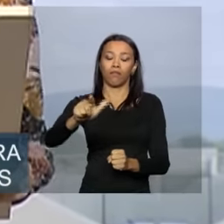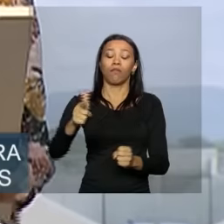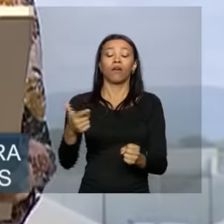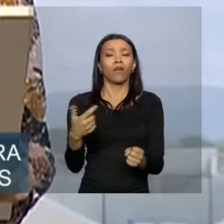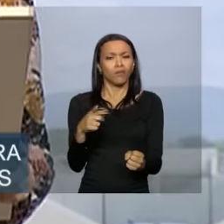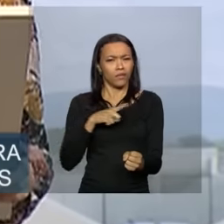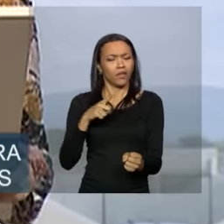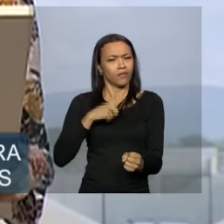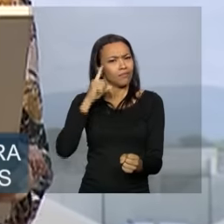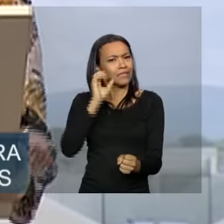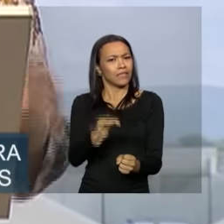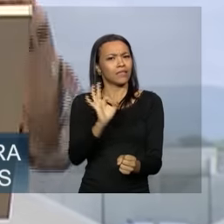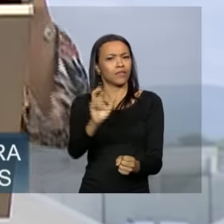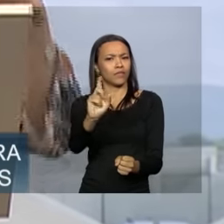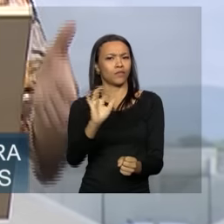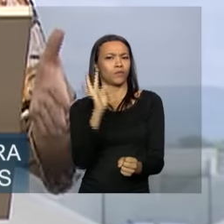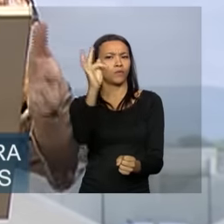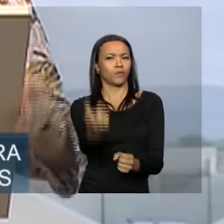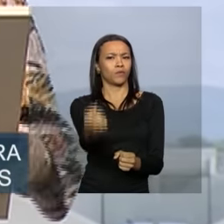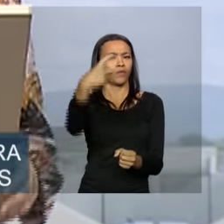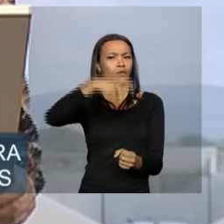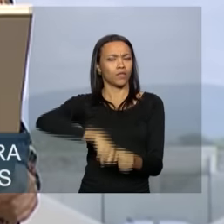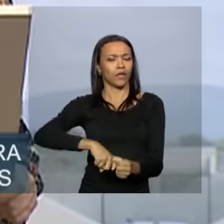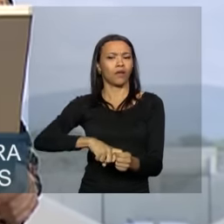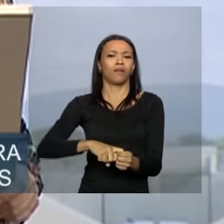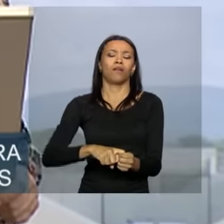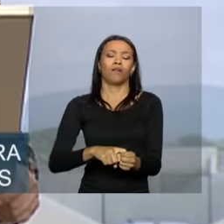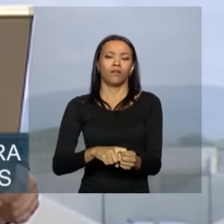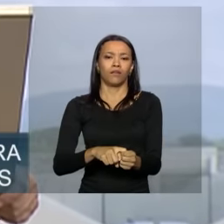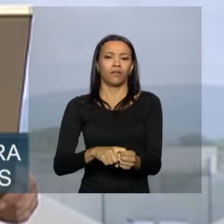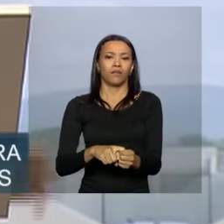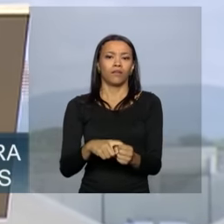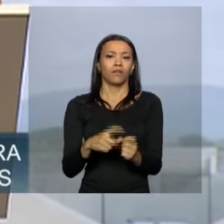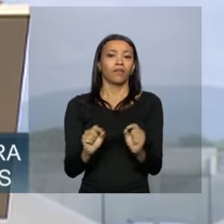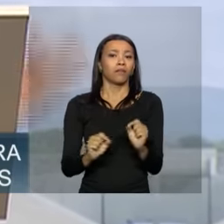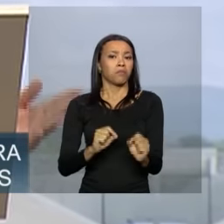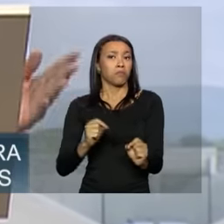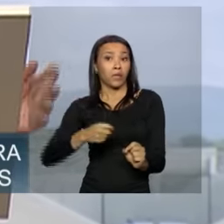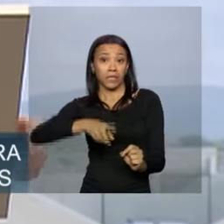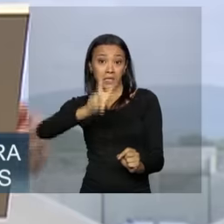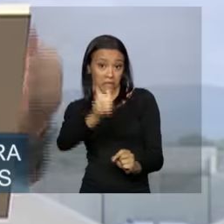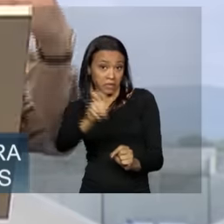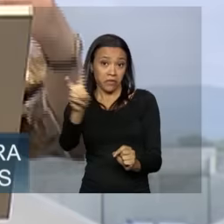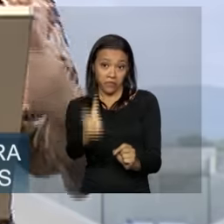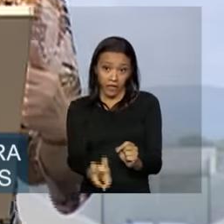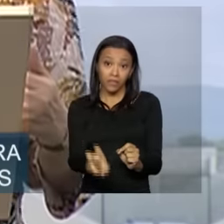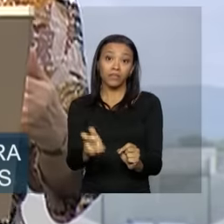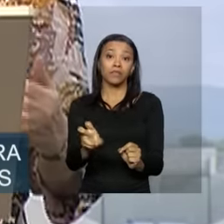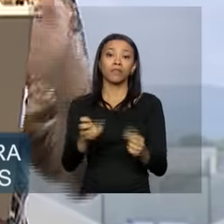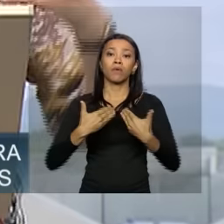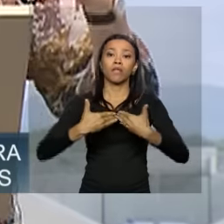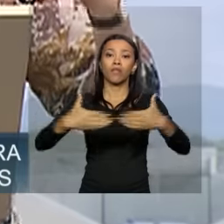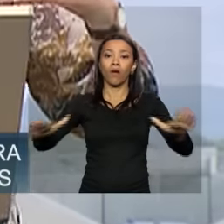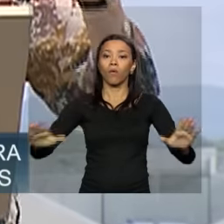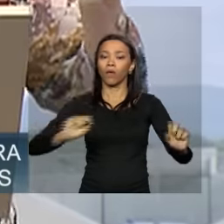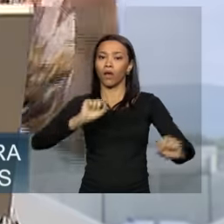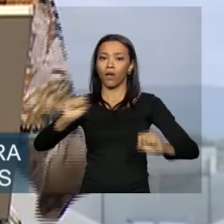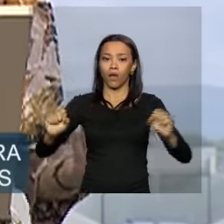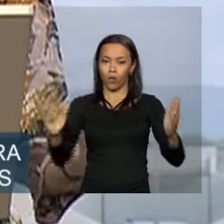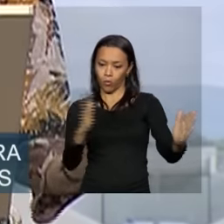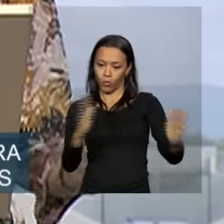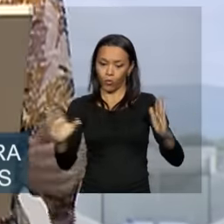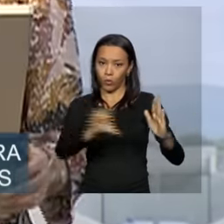eu voltarei aqui uma quarta vez ou uma quinta vez para inaugurar o